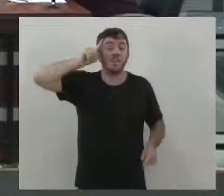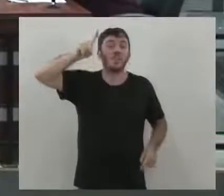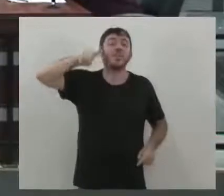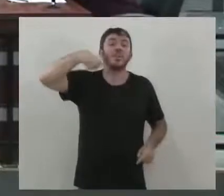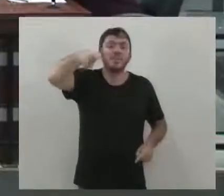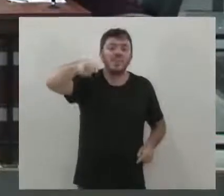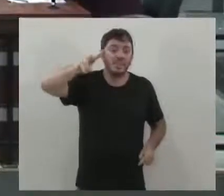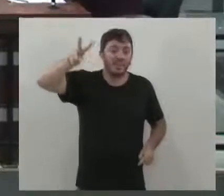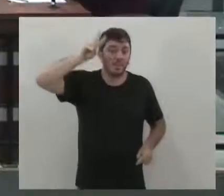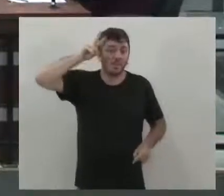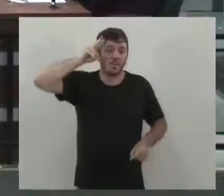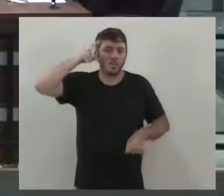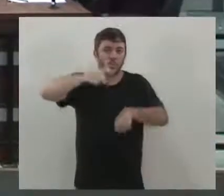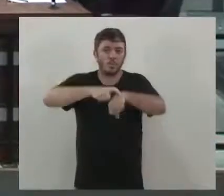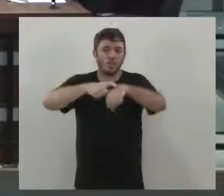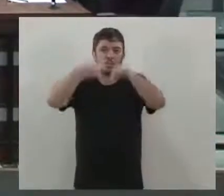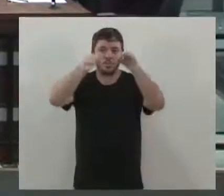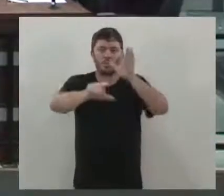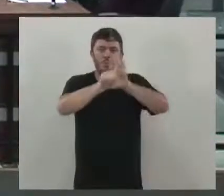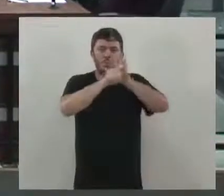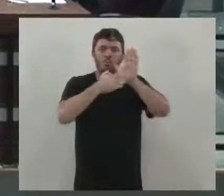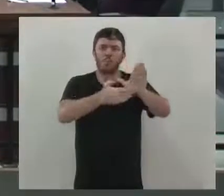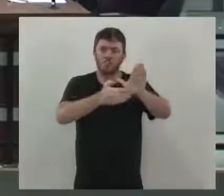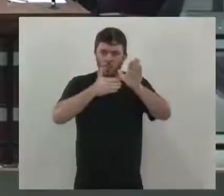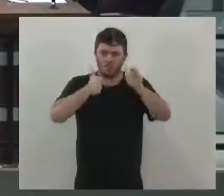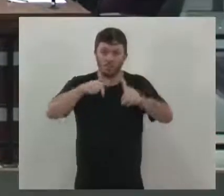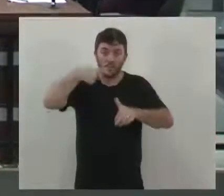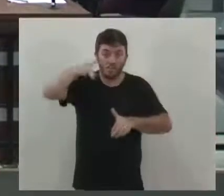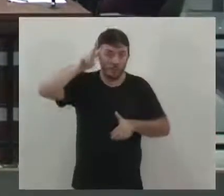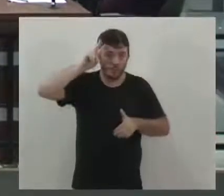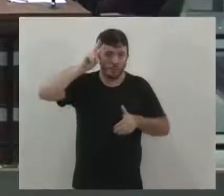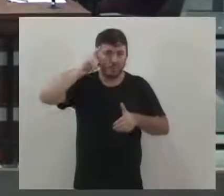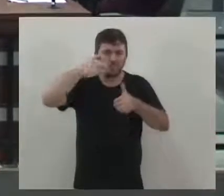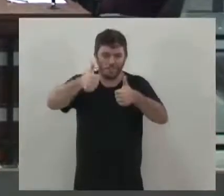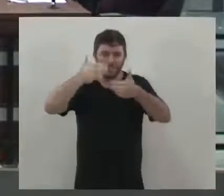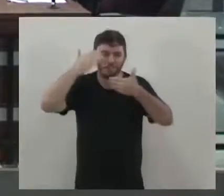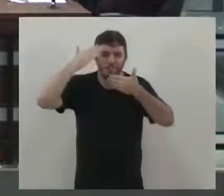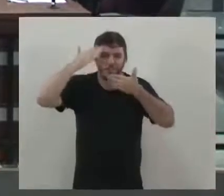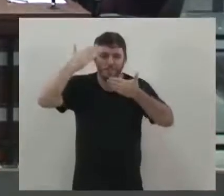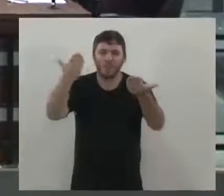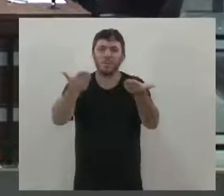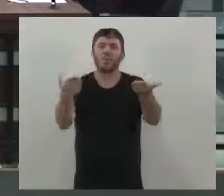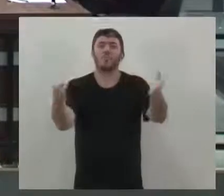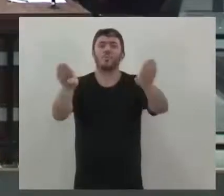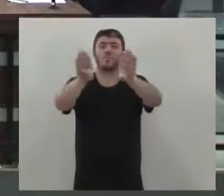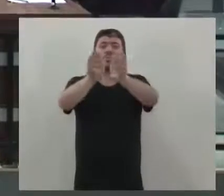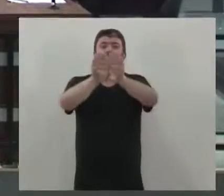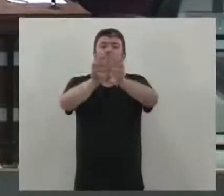2020, no horário regimental. Agradeço a presença de todos e dou por encerrada a presente sessão.